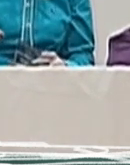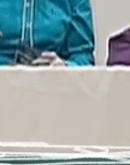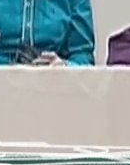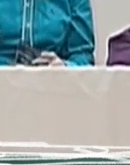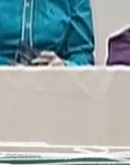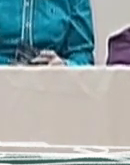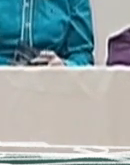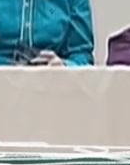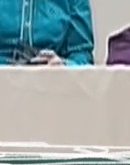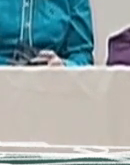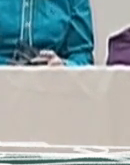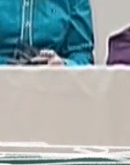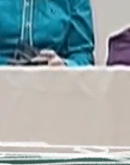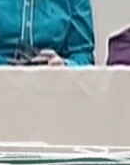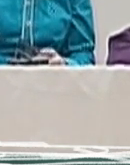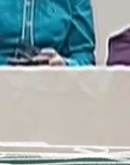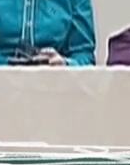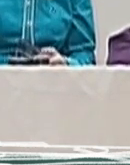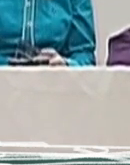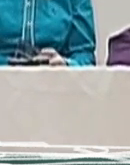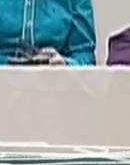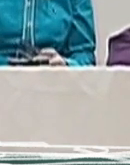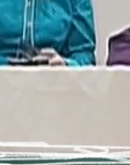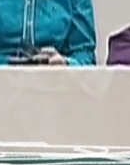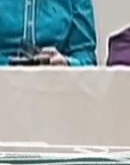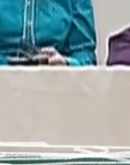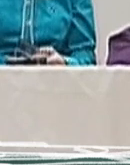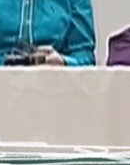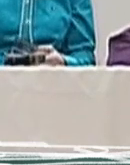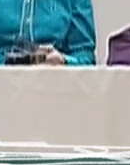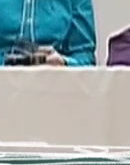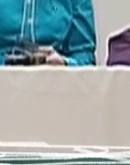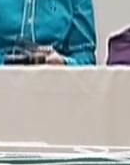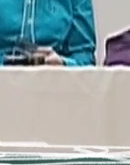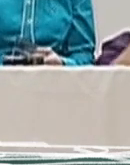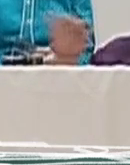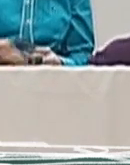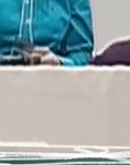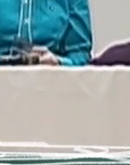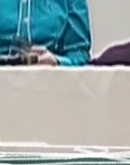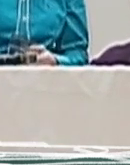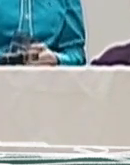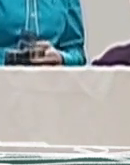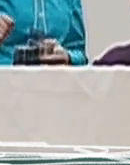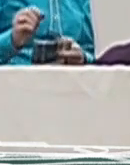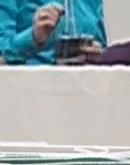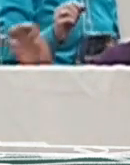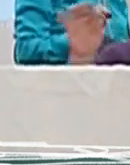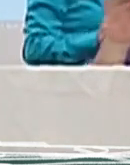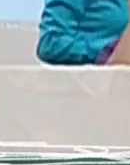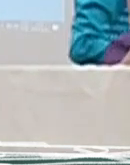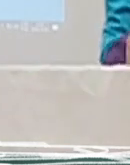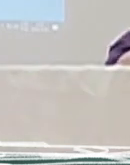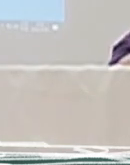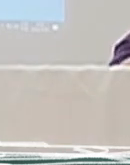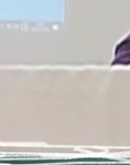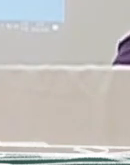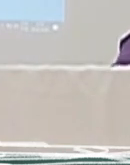Não, mas então, eu sorteio o número 3. O que tem, professor? Você vai ser o terceiro a falar. Você é a última a falar. Ah, então tá, perfeito. Ah,